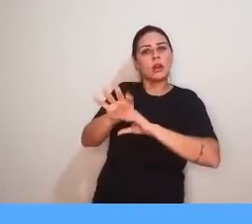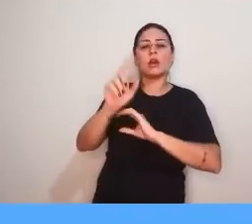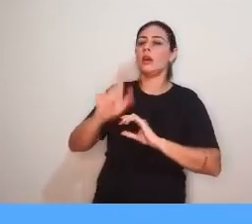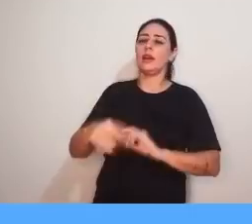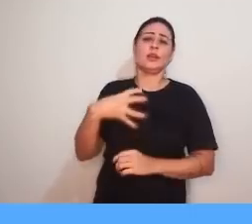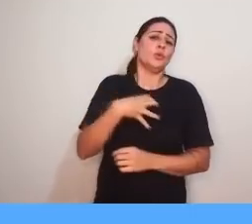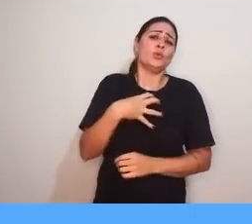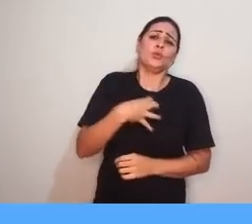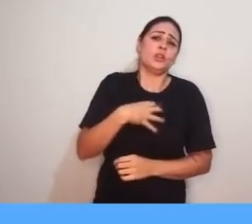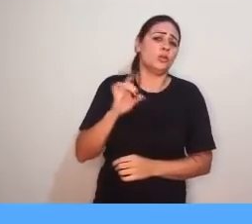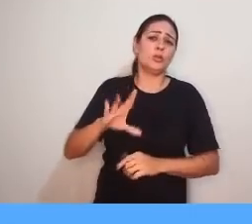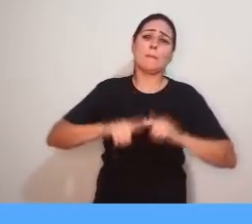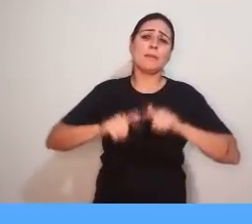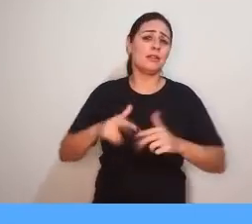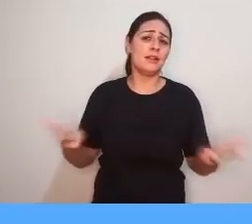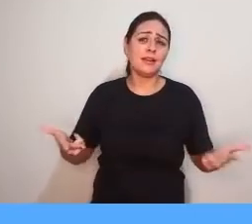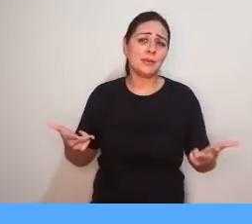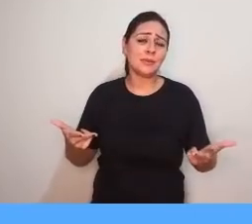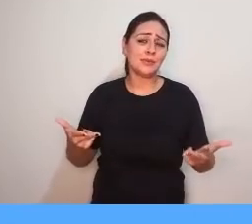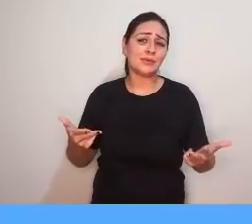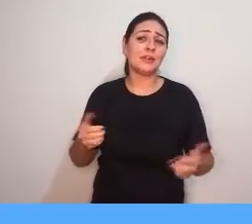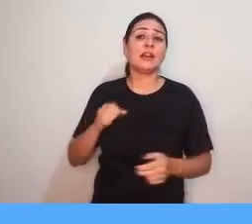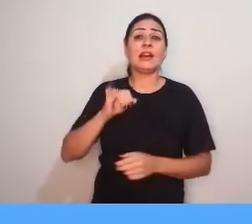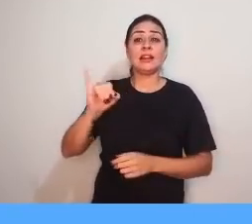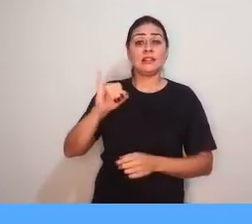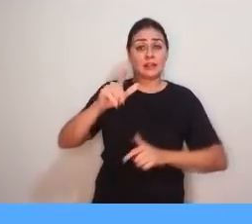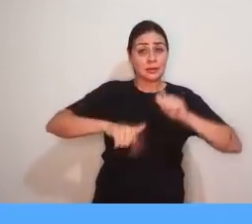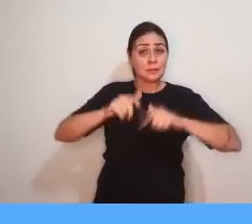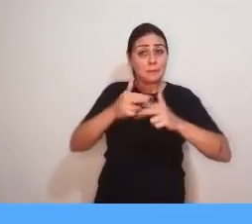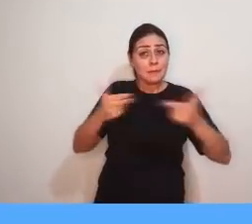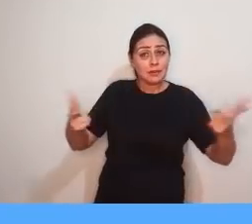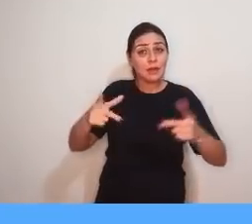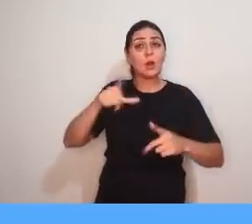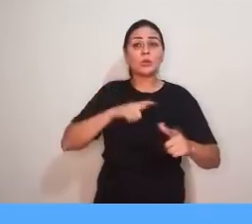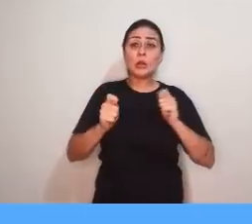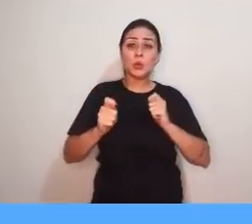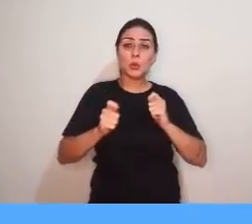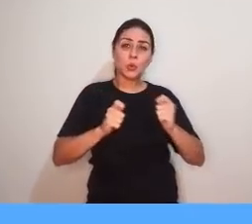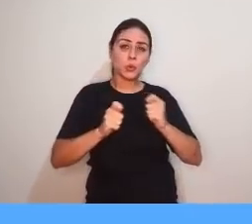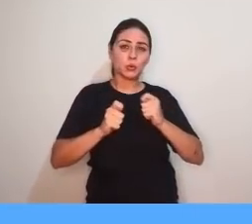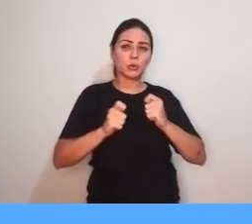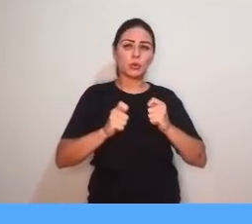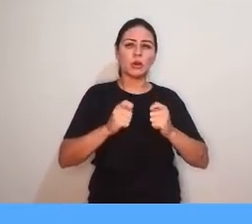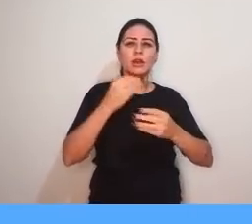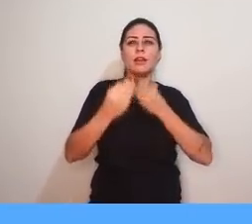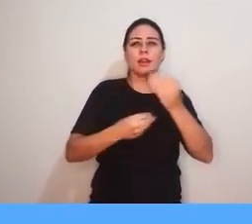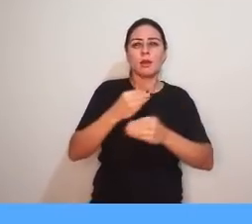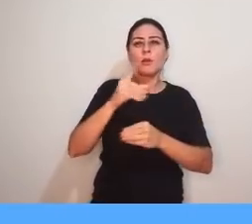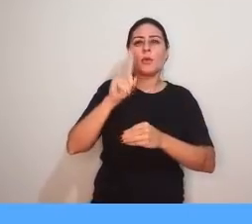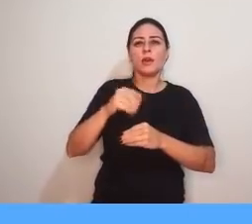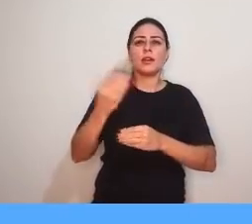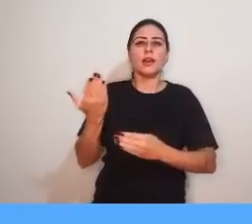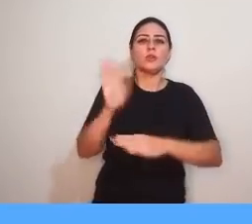eu tiver nesse instrumento um aporte de controle para ajudar o professor